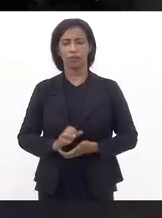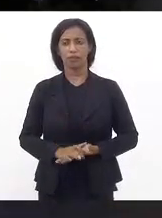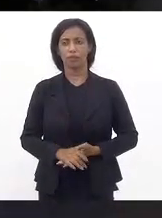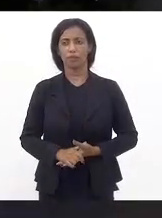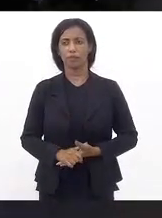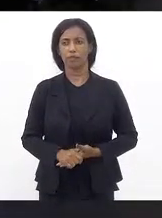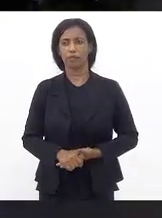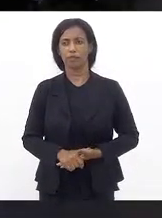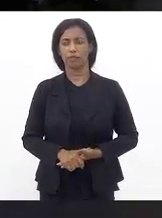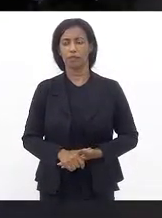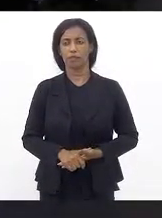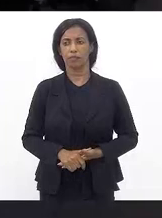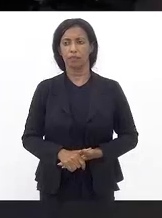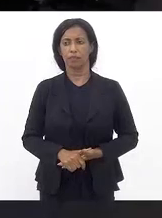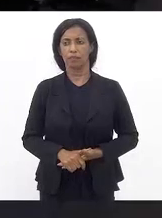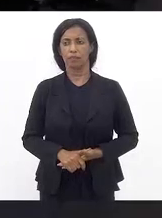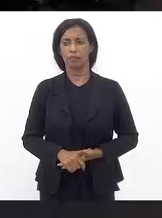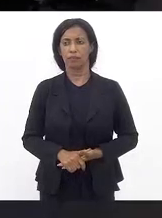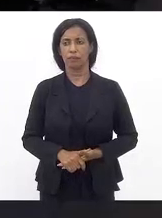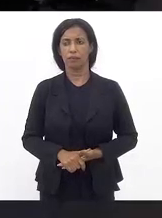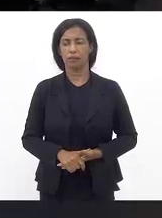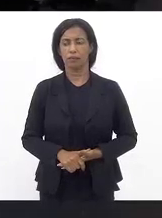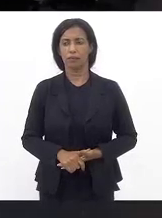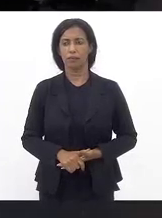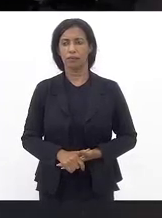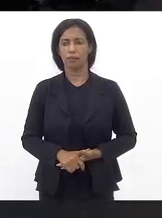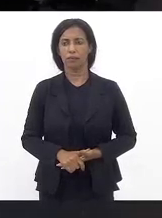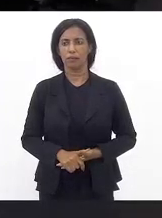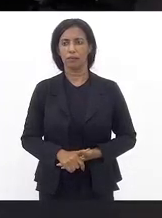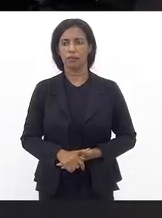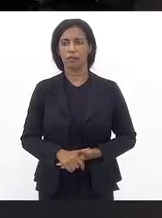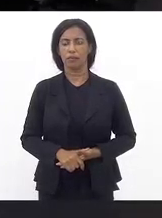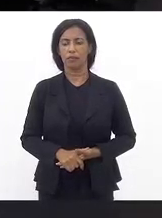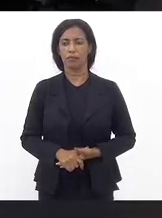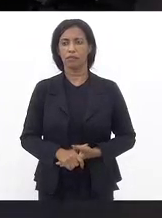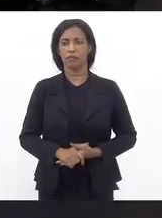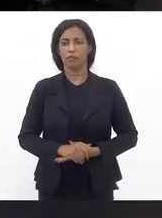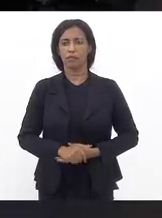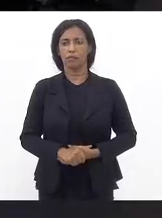dia E aí